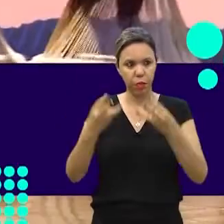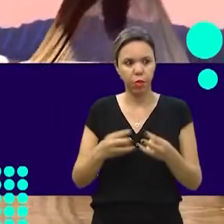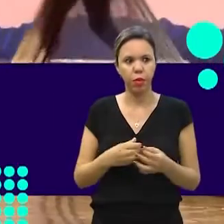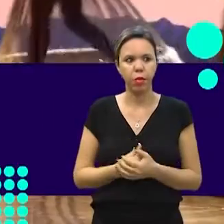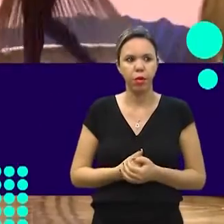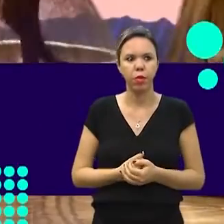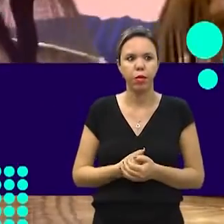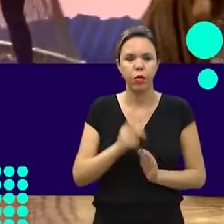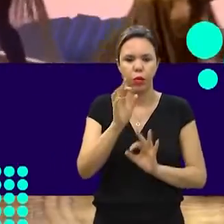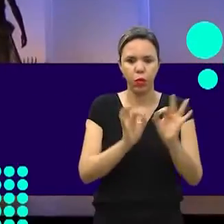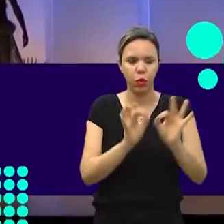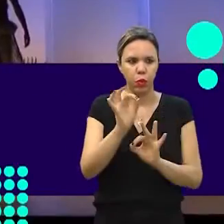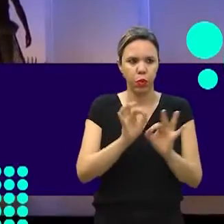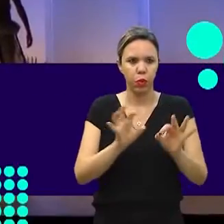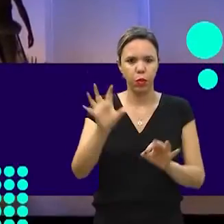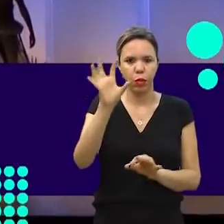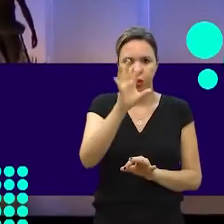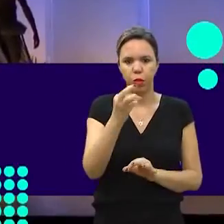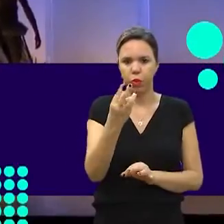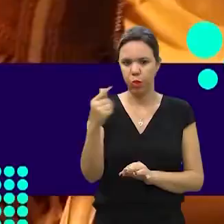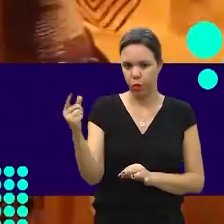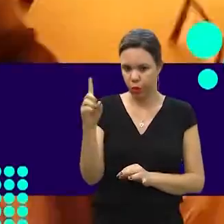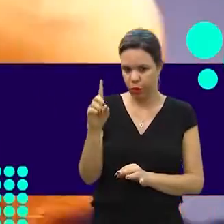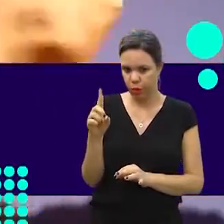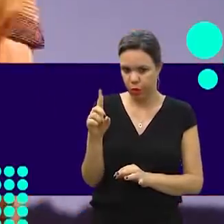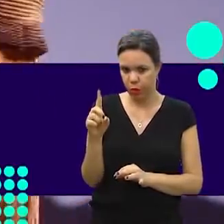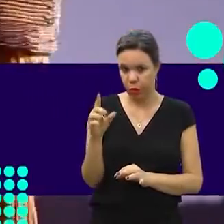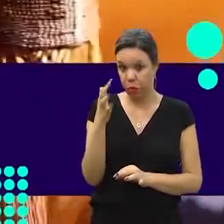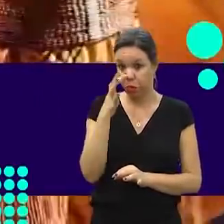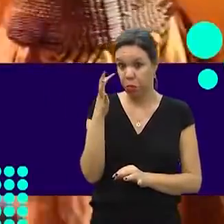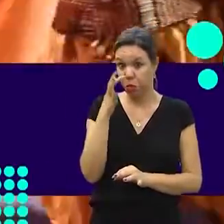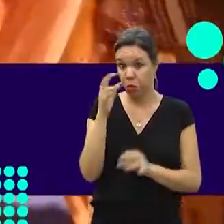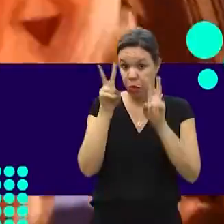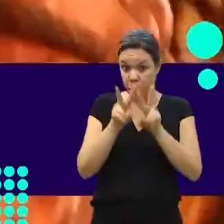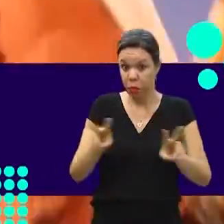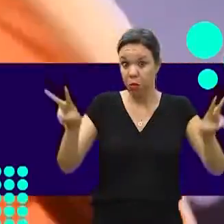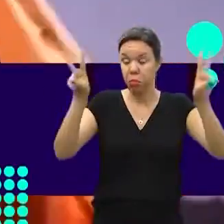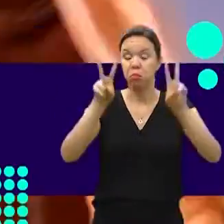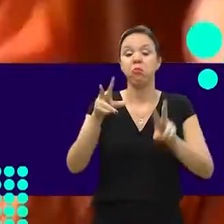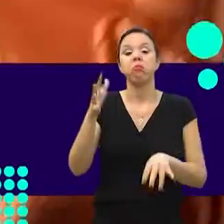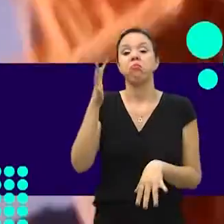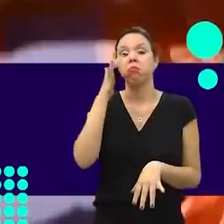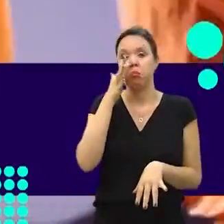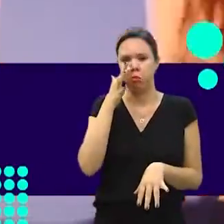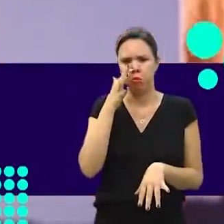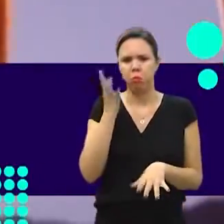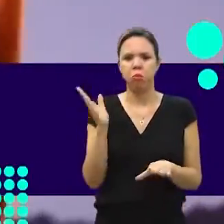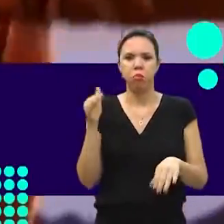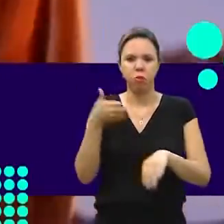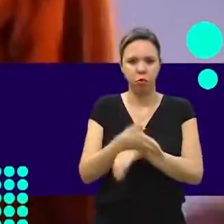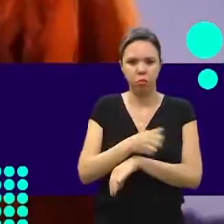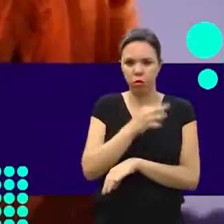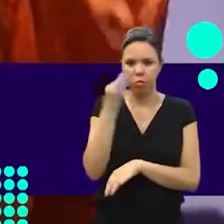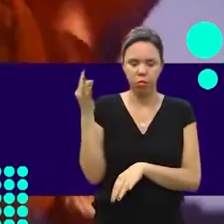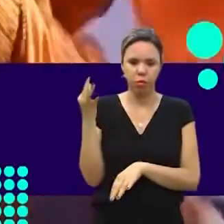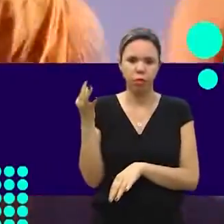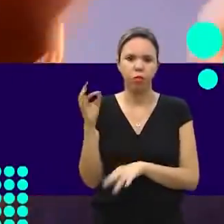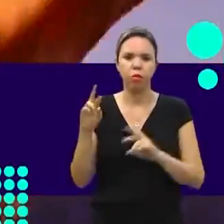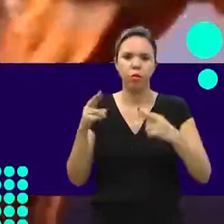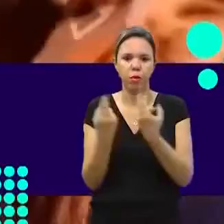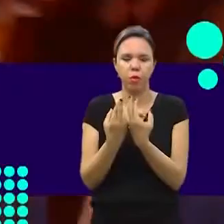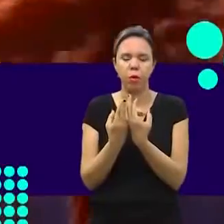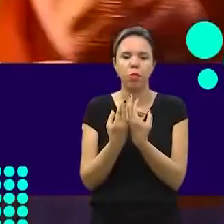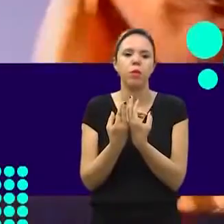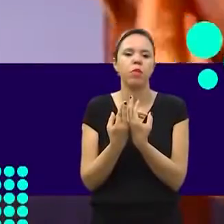show conta com recursos de projeção mapeada 3D, que causam um impacto visual impressionante e uma imersão fantástica